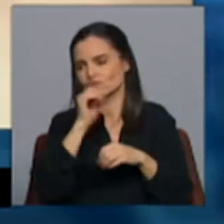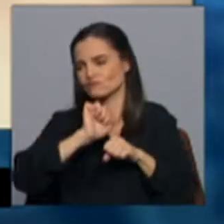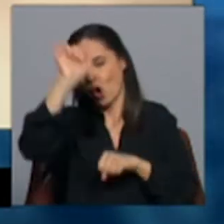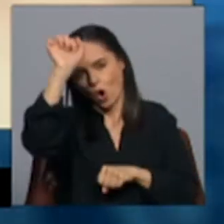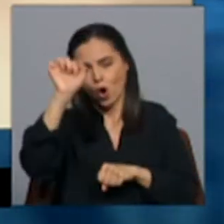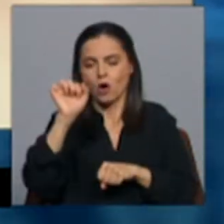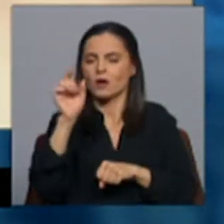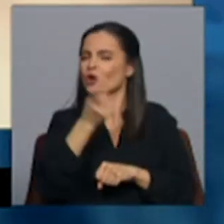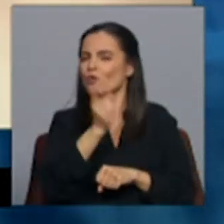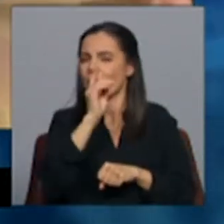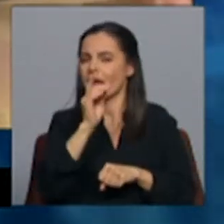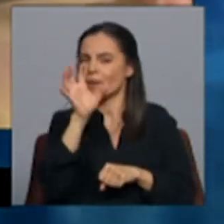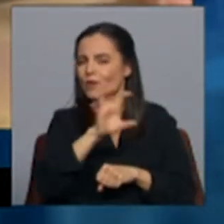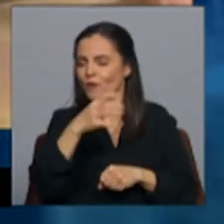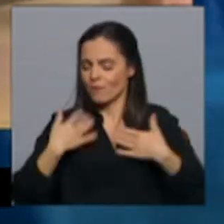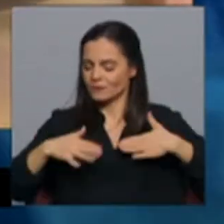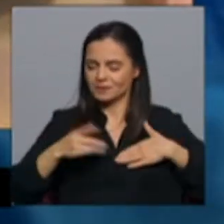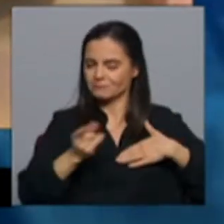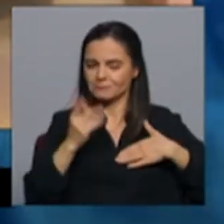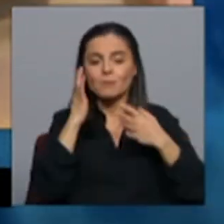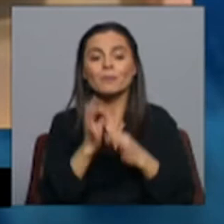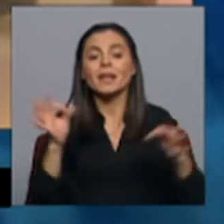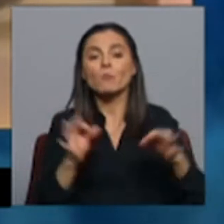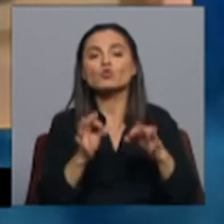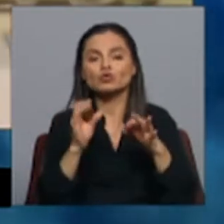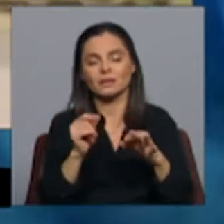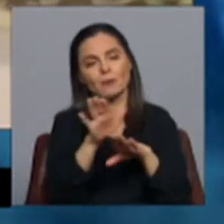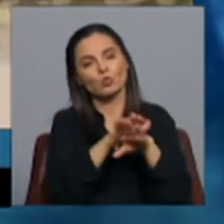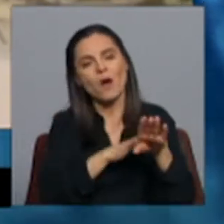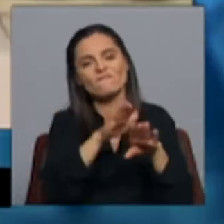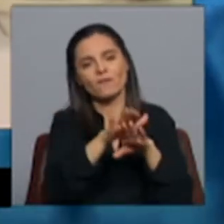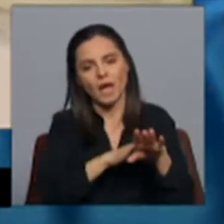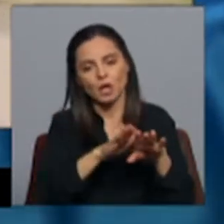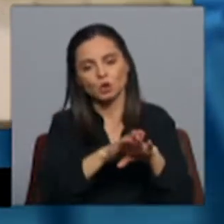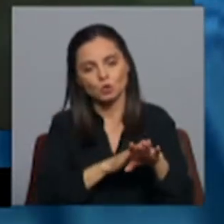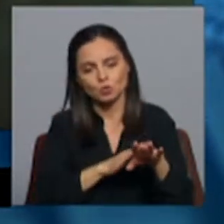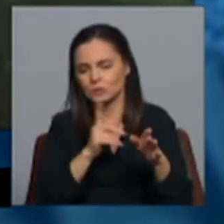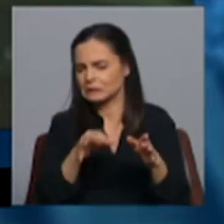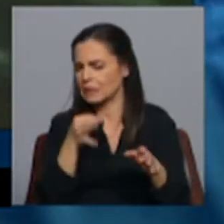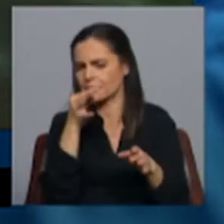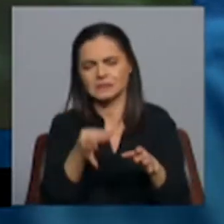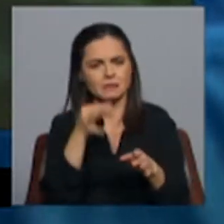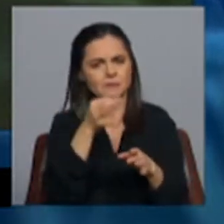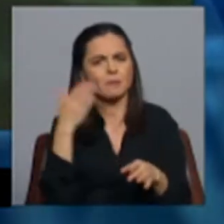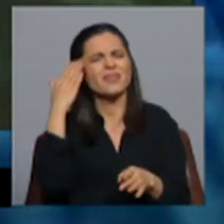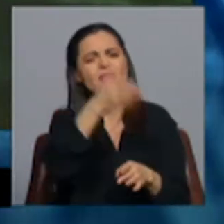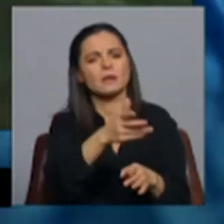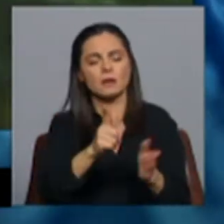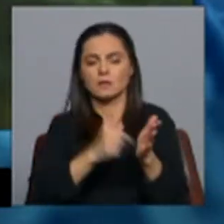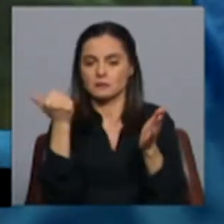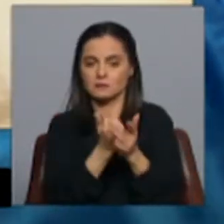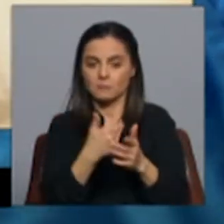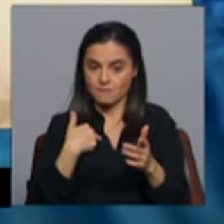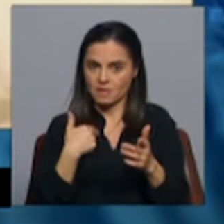de vestir, mas pela música e pelo afeto muito, muito presente e muito direto, que sempre me cativou